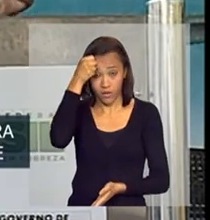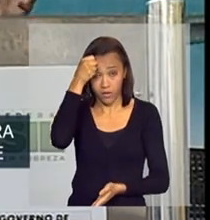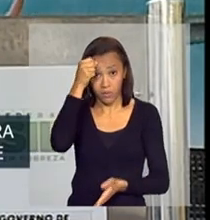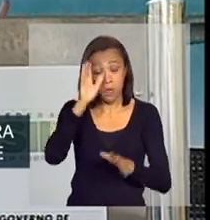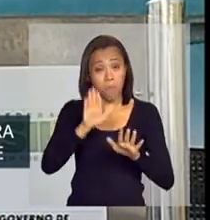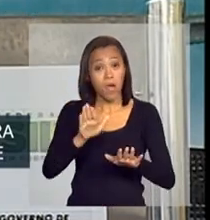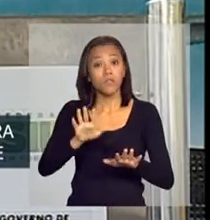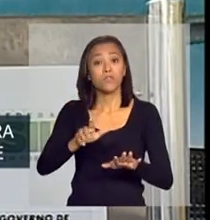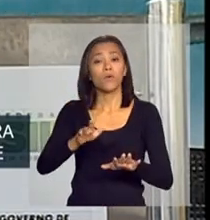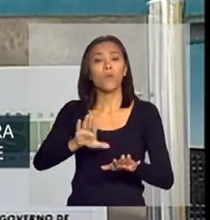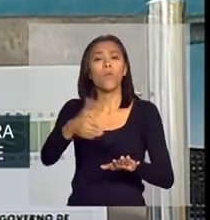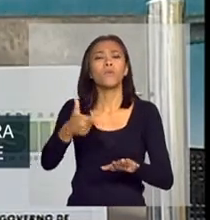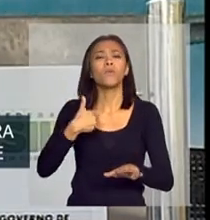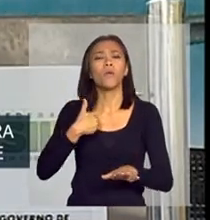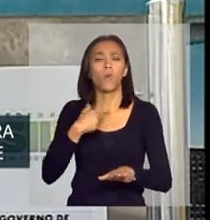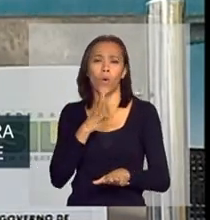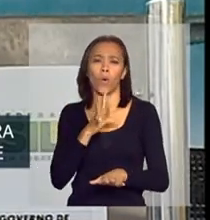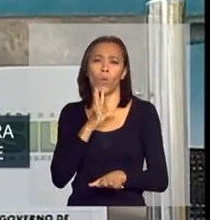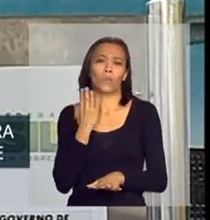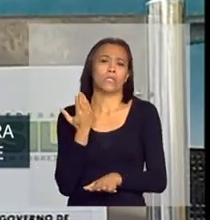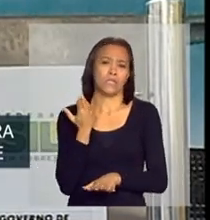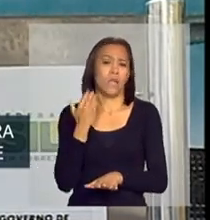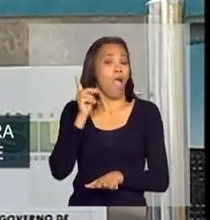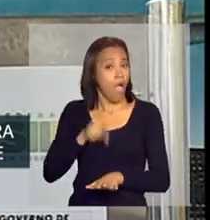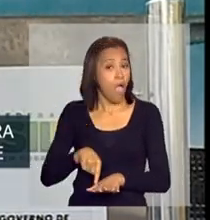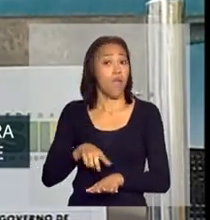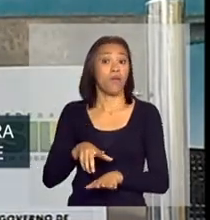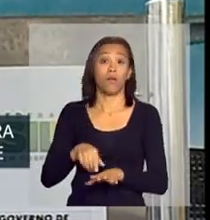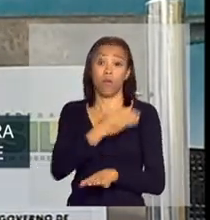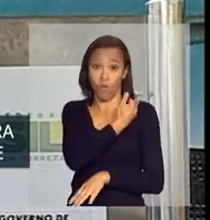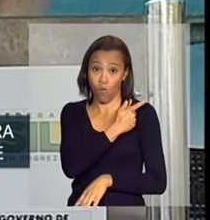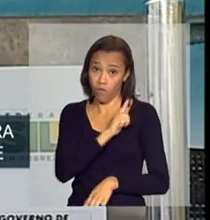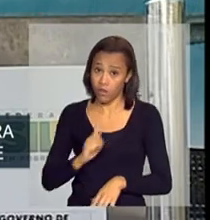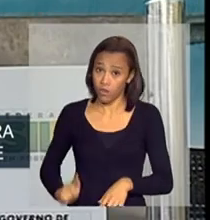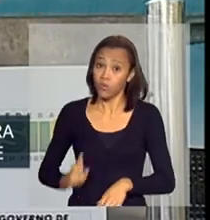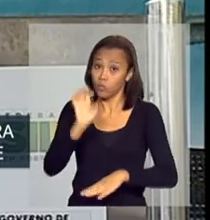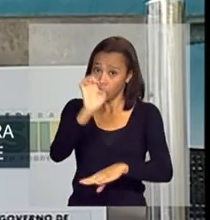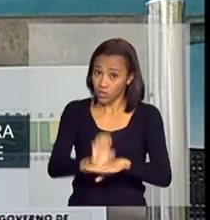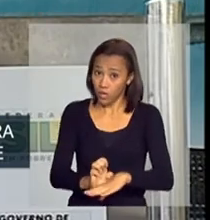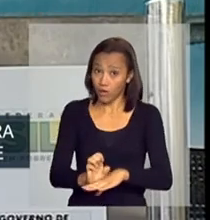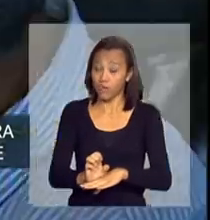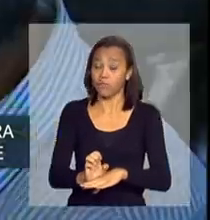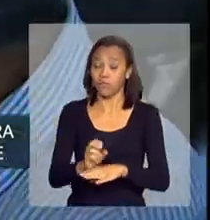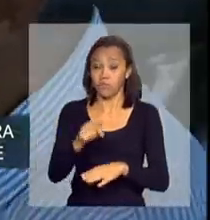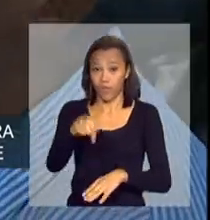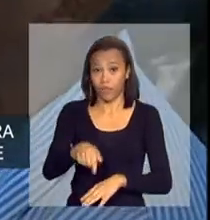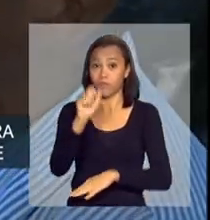o conheci, era governador do Estado de Sergipe, João Alves.